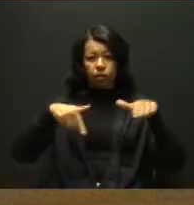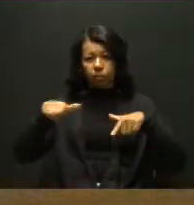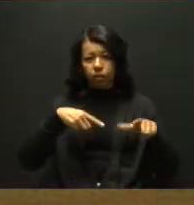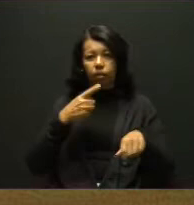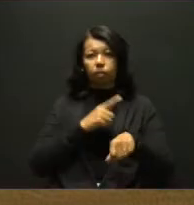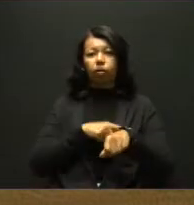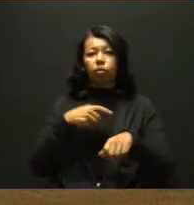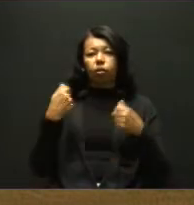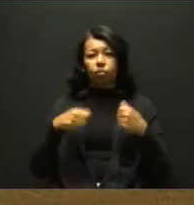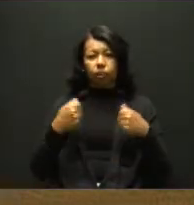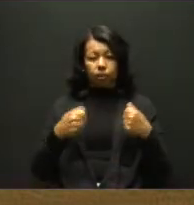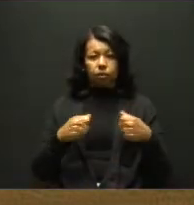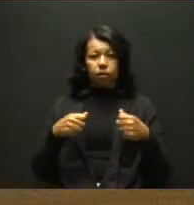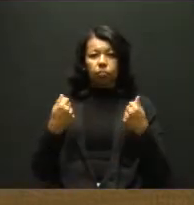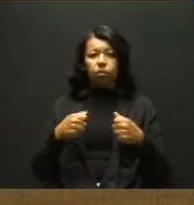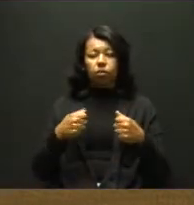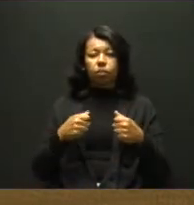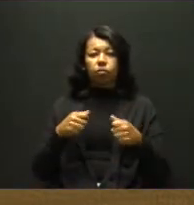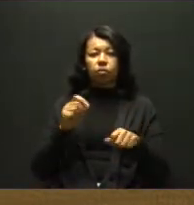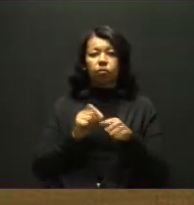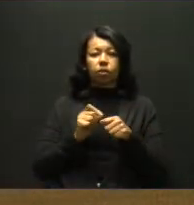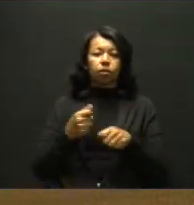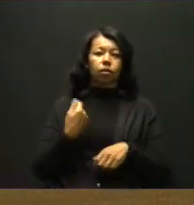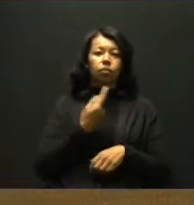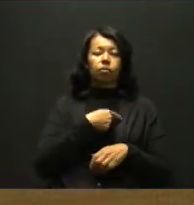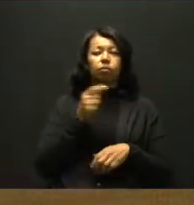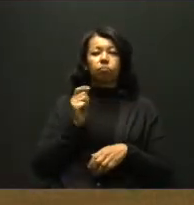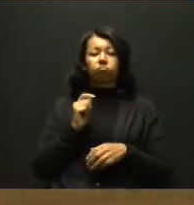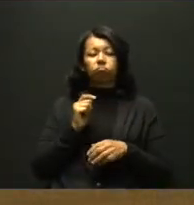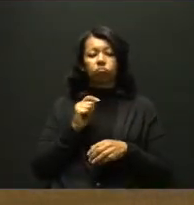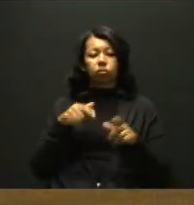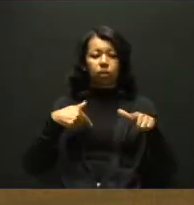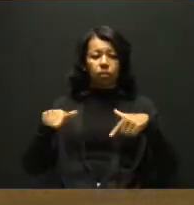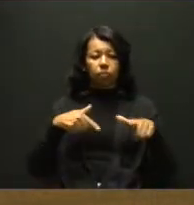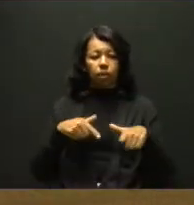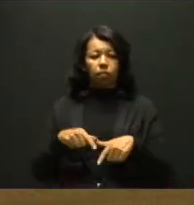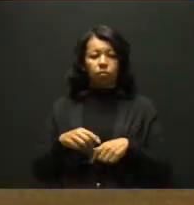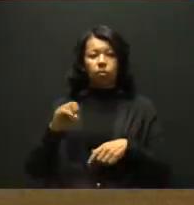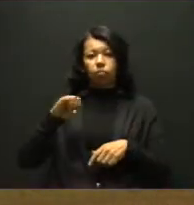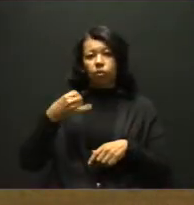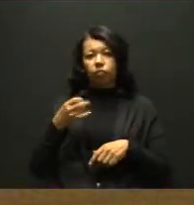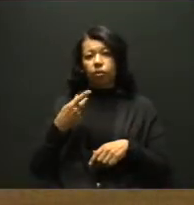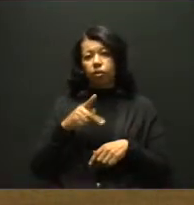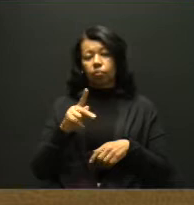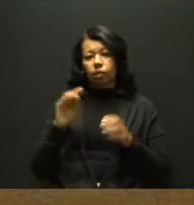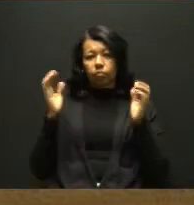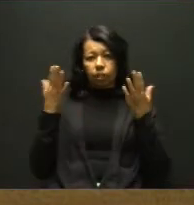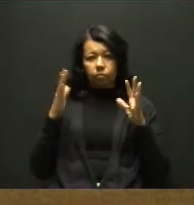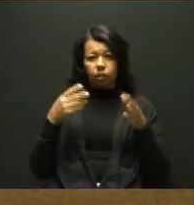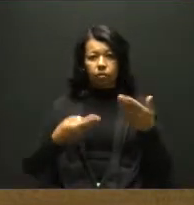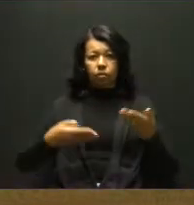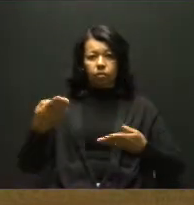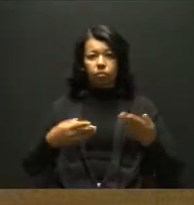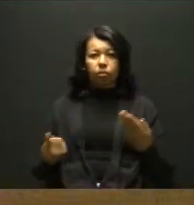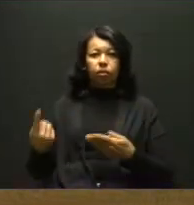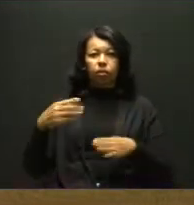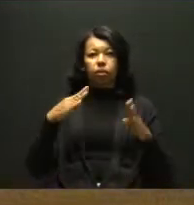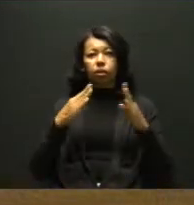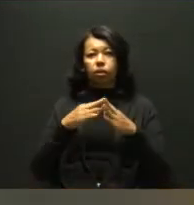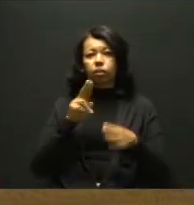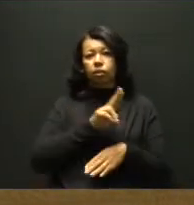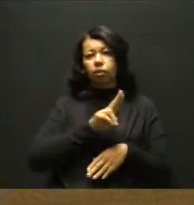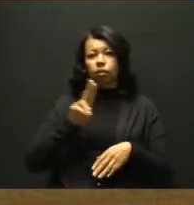temos que fazer nossa parte quero aproveitar para parabenizar os funcionários desta casa o nome de